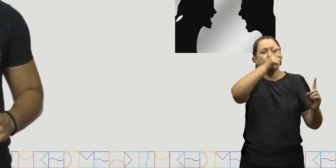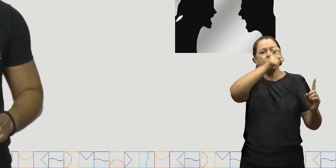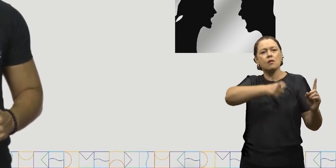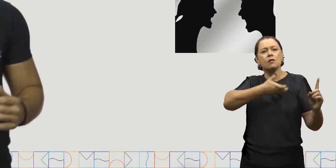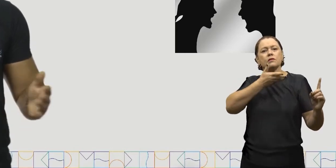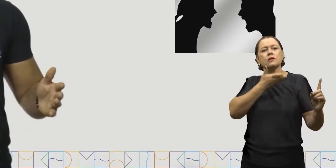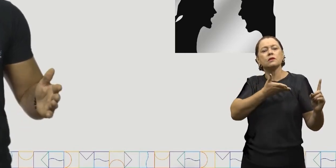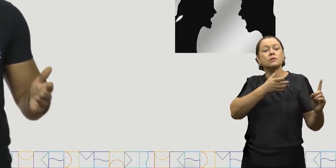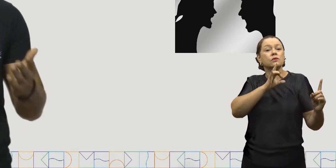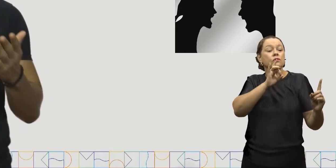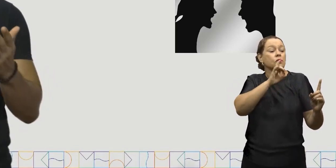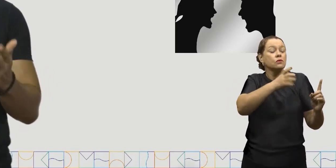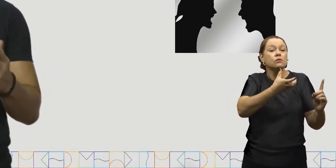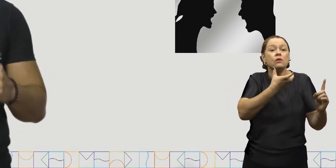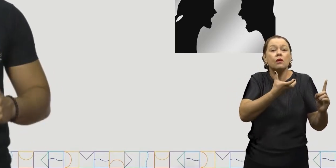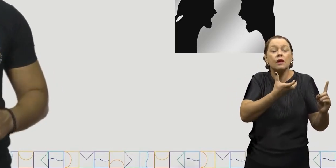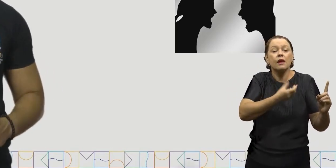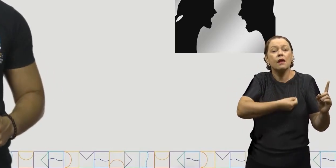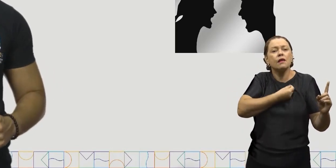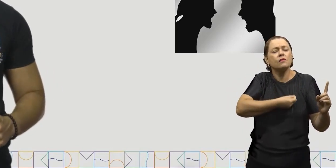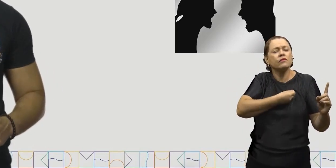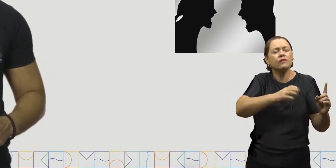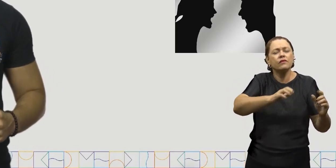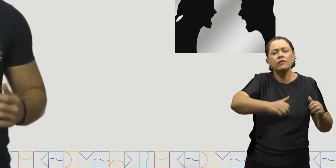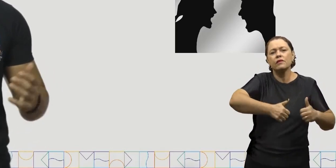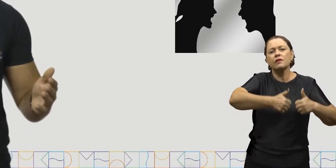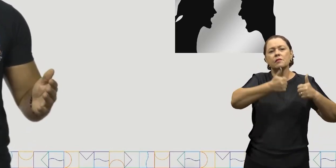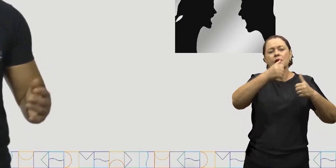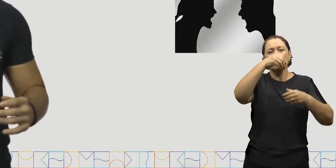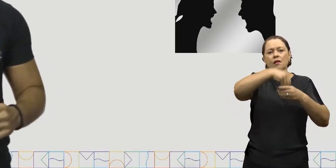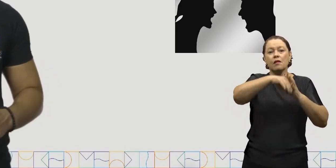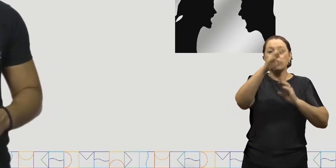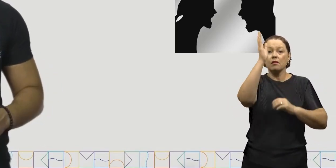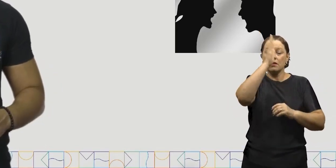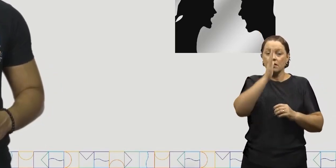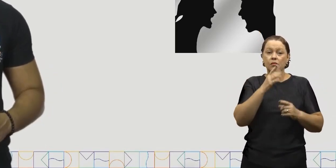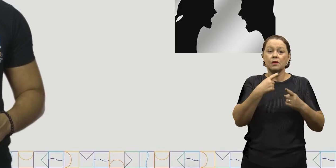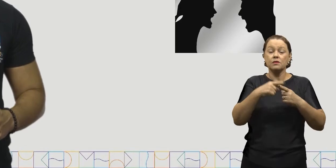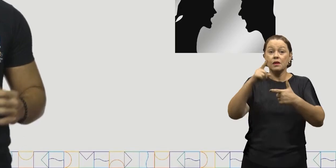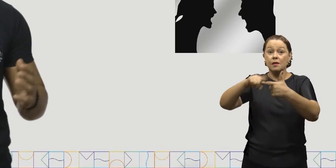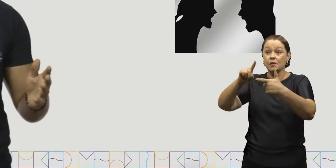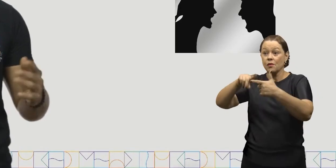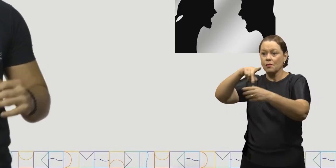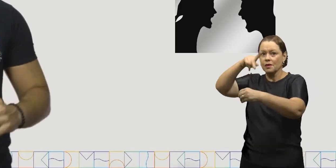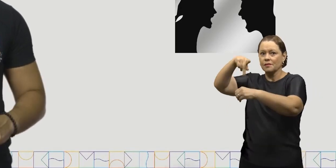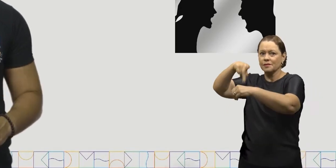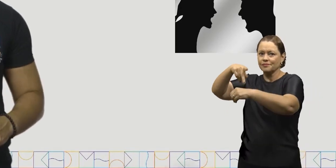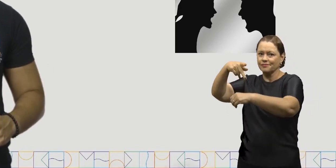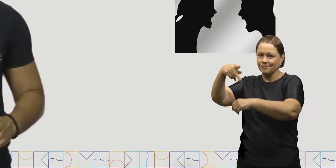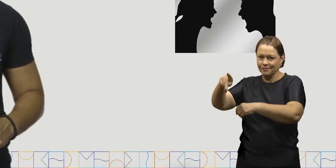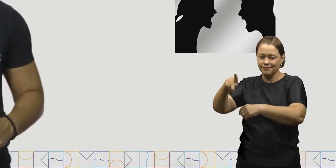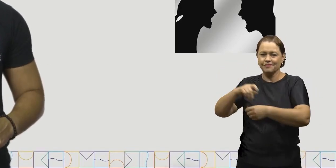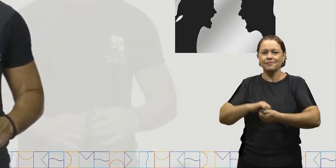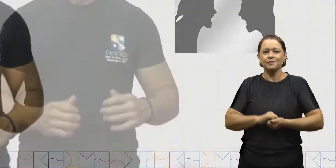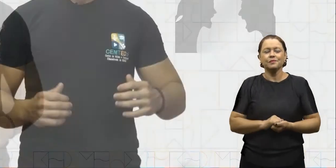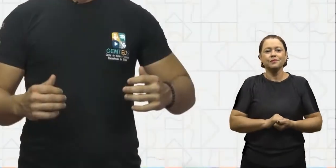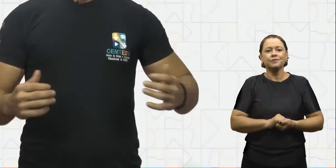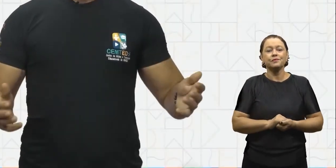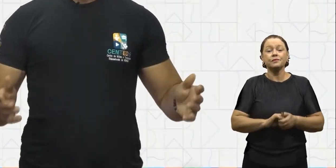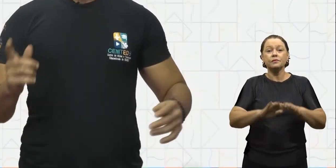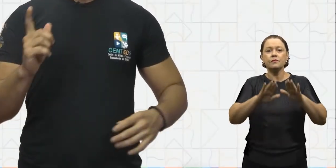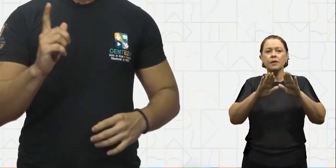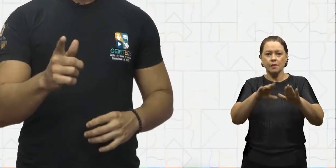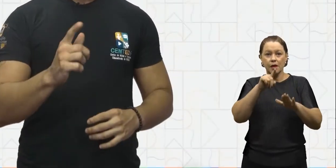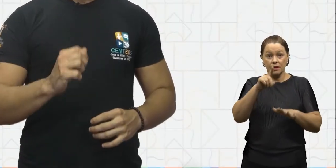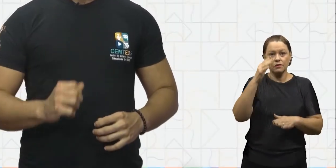pessoas, que apenas buscam refúgio no nosso país em virtude das crises enfrentadas lá no seu país de origem.